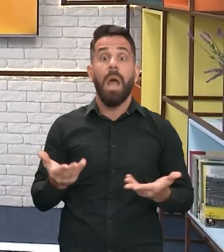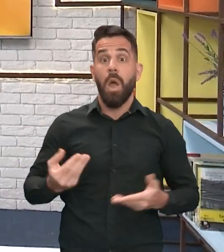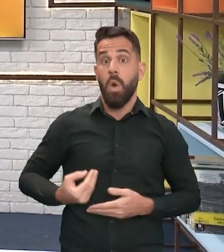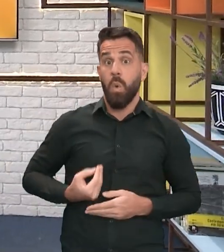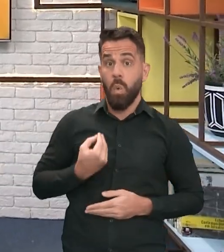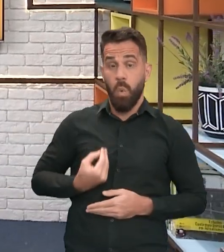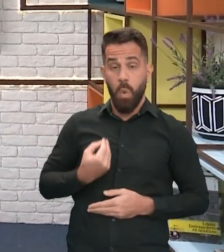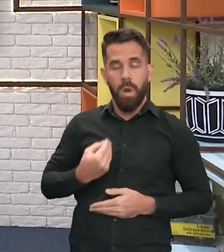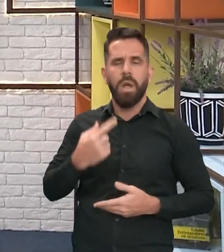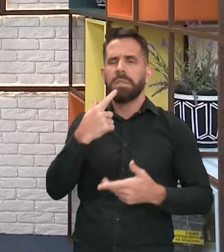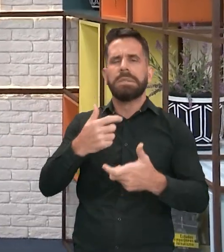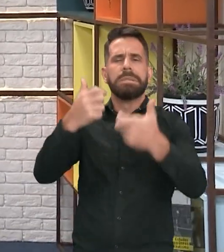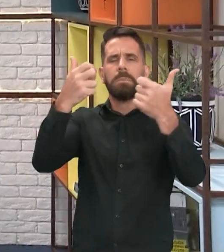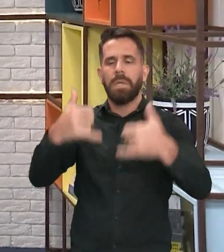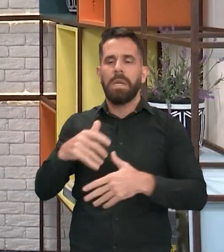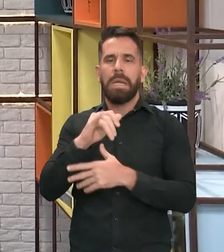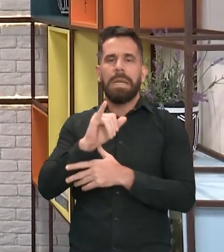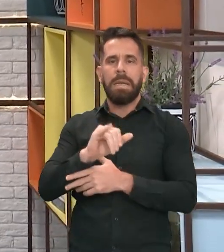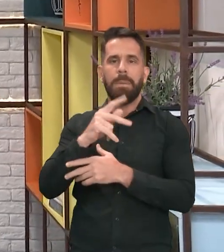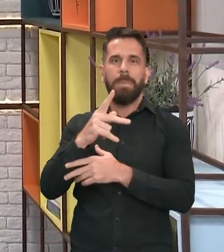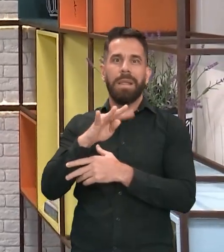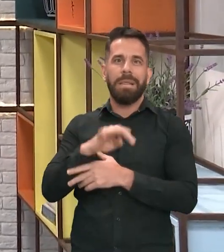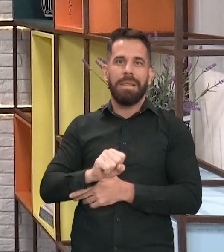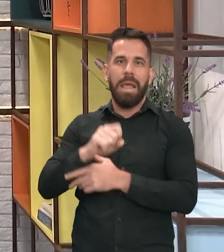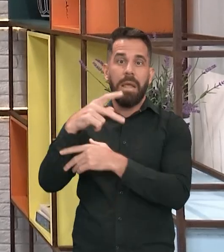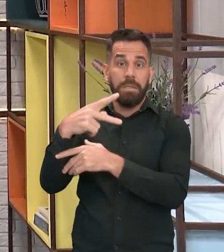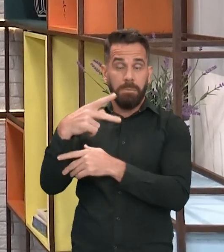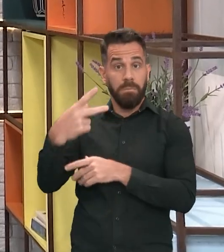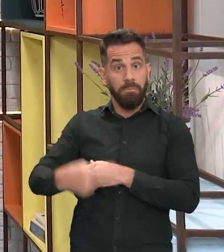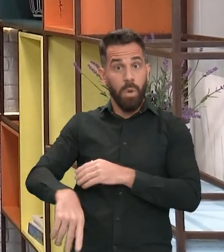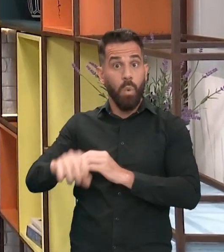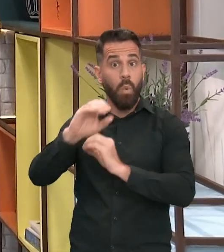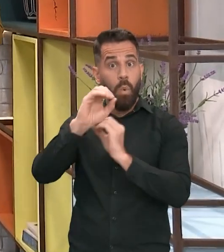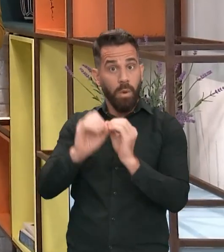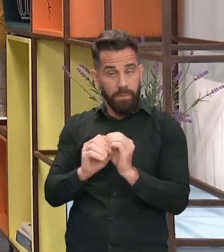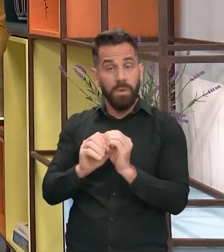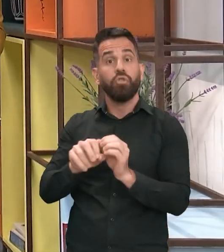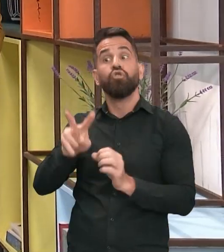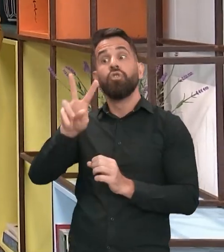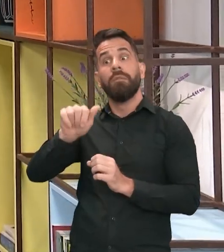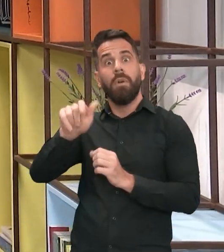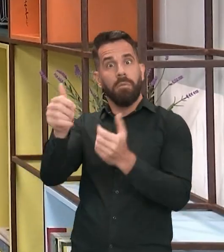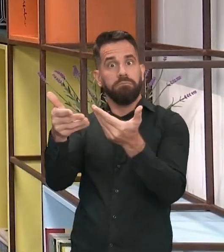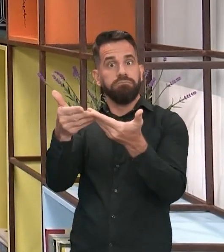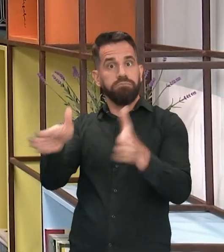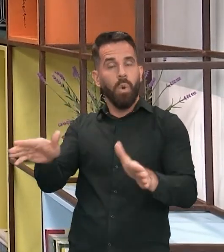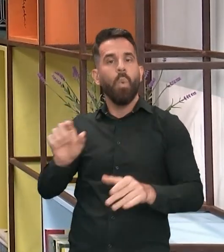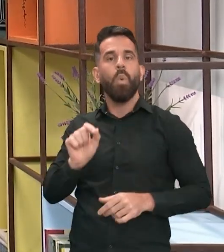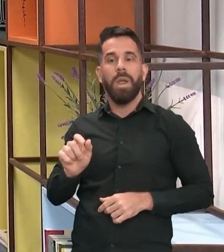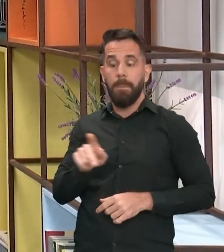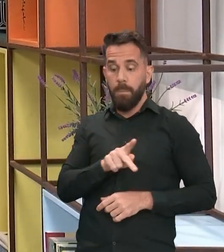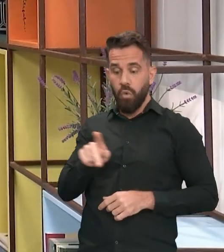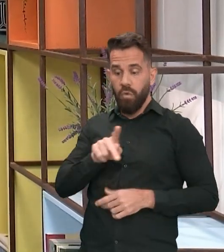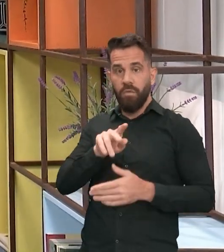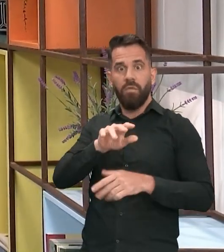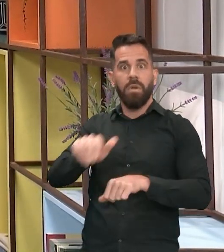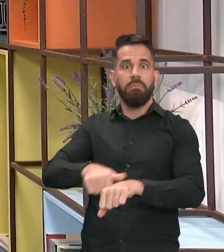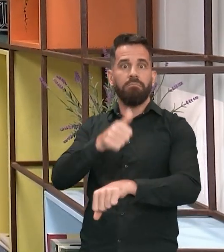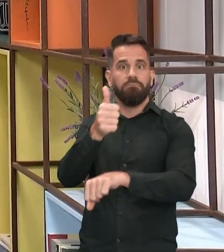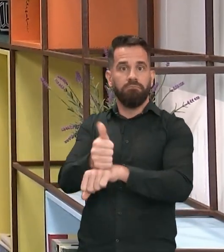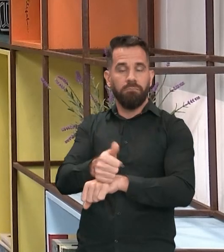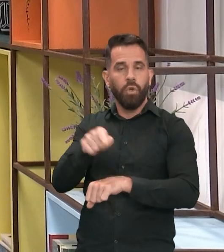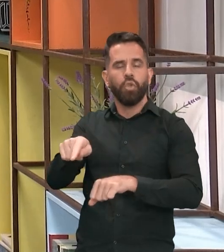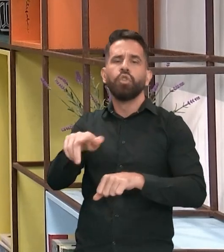de Patologia Tropical e Saúde Pública, o IPTESP da UFG, está com vaga aberta para professor substituto na área de